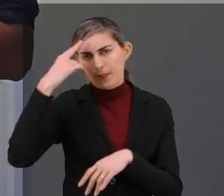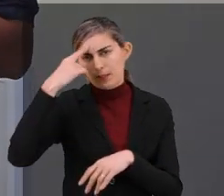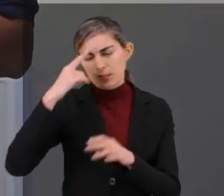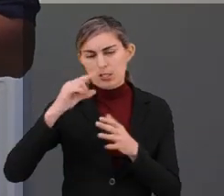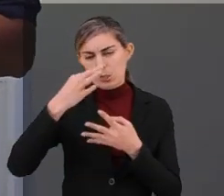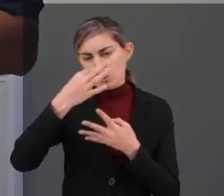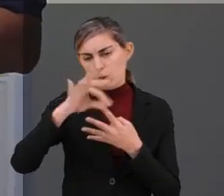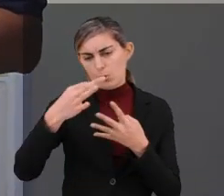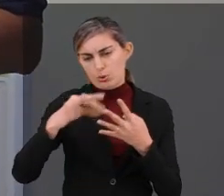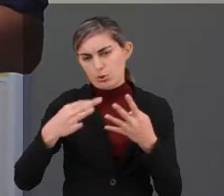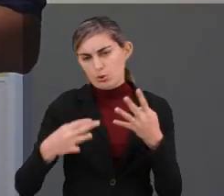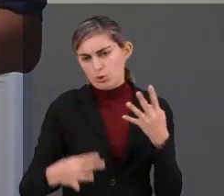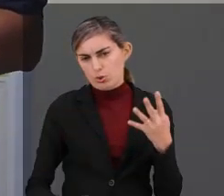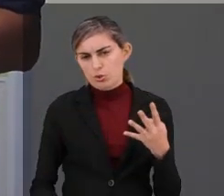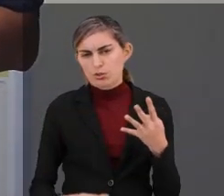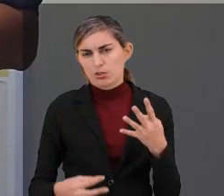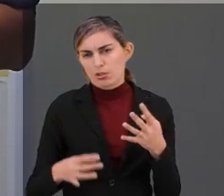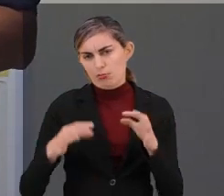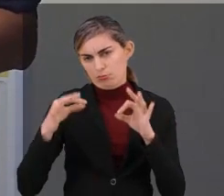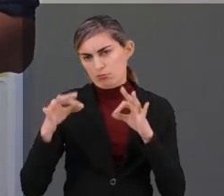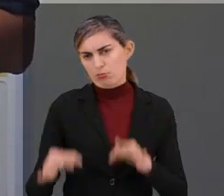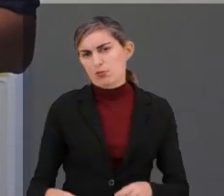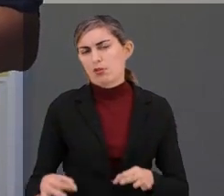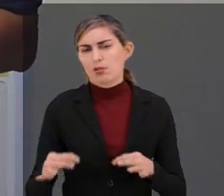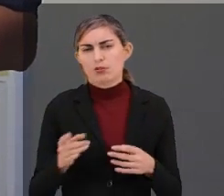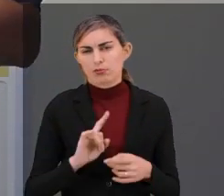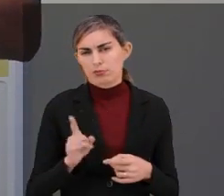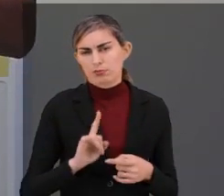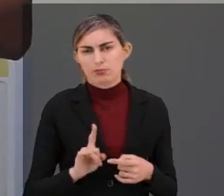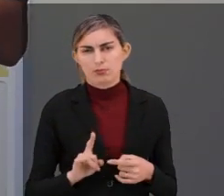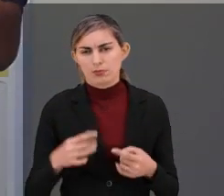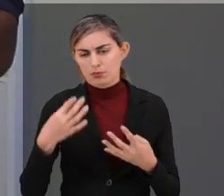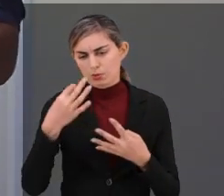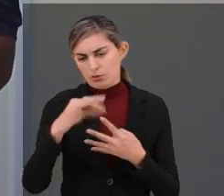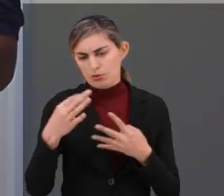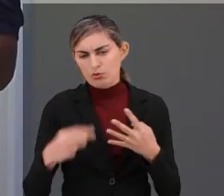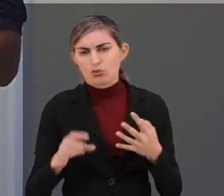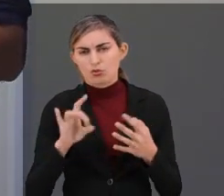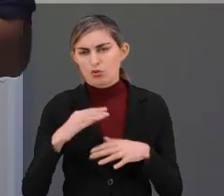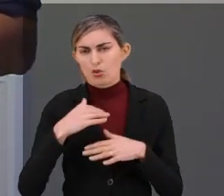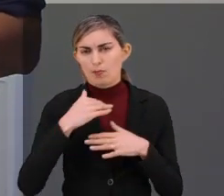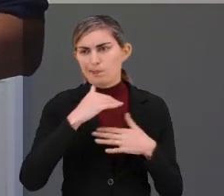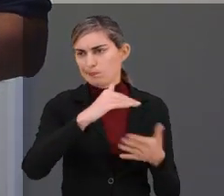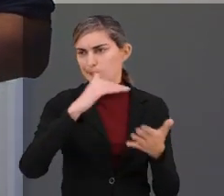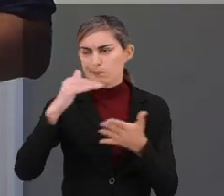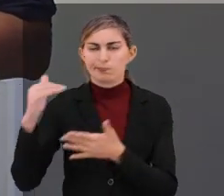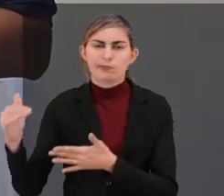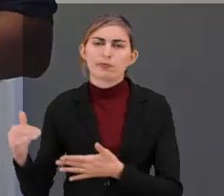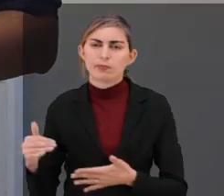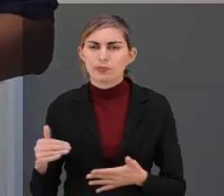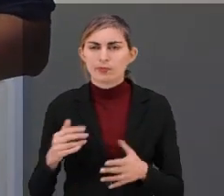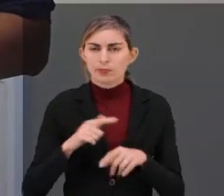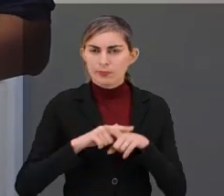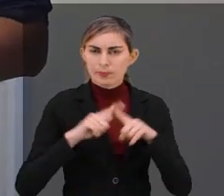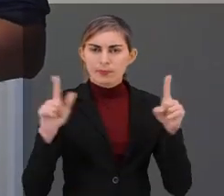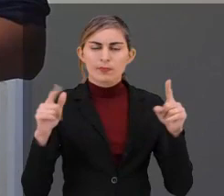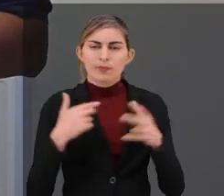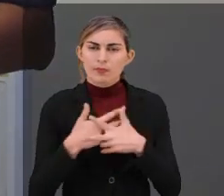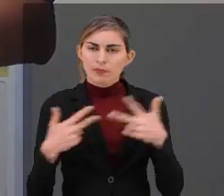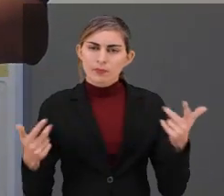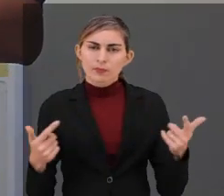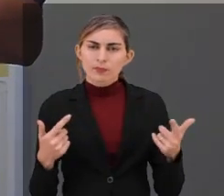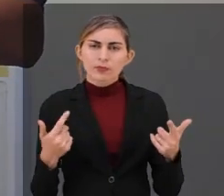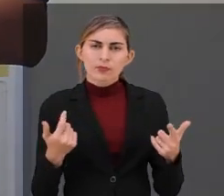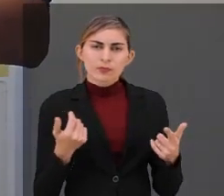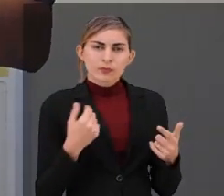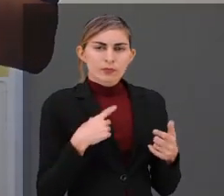em logística da forma correta, porque logística não é só entregar as coisas, né? Logística é muito mais do que isso, acaba se